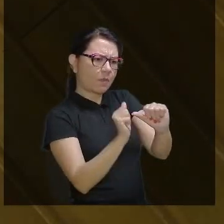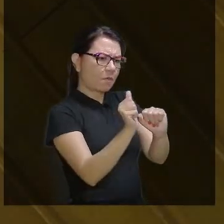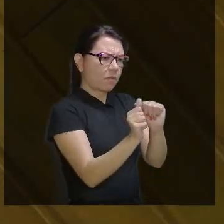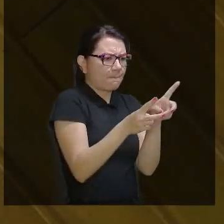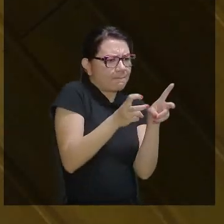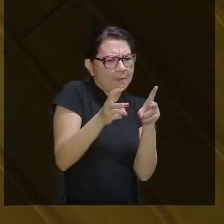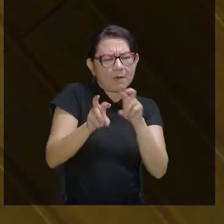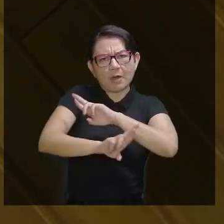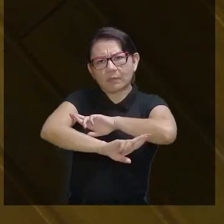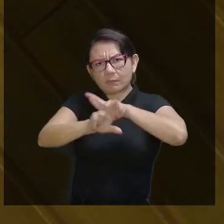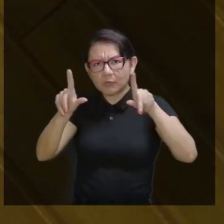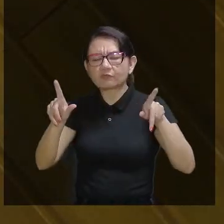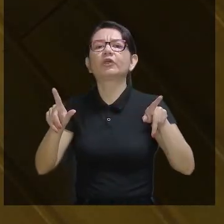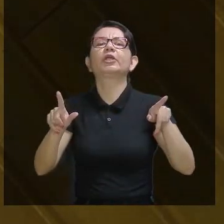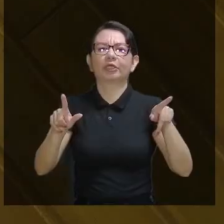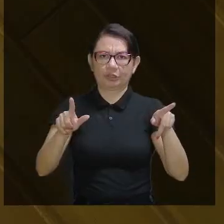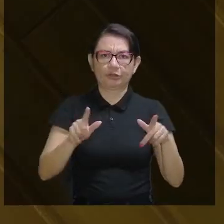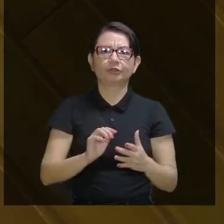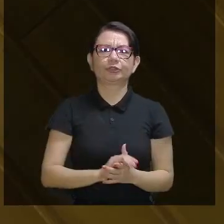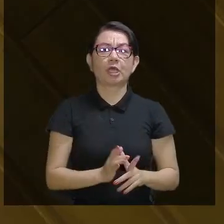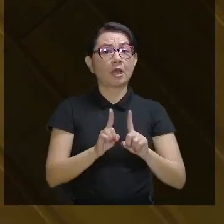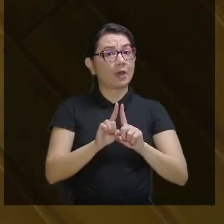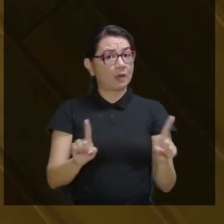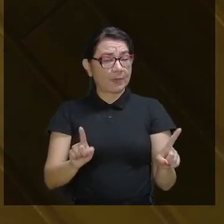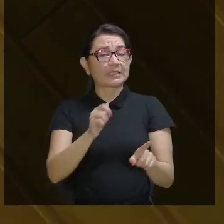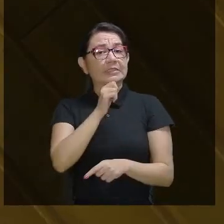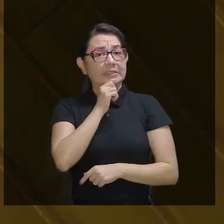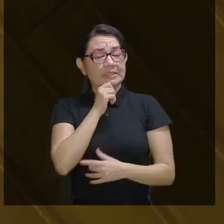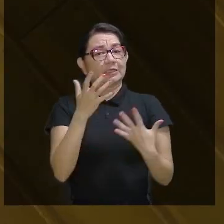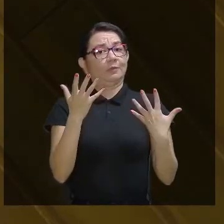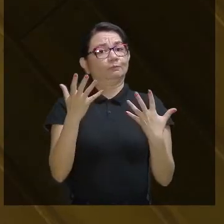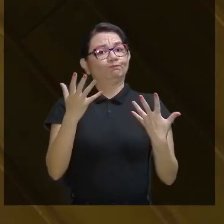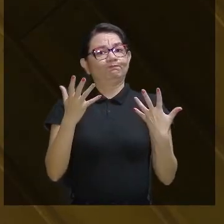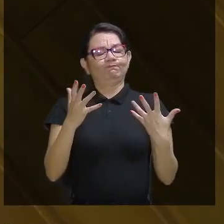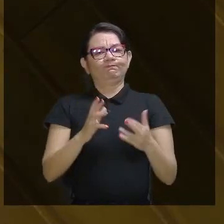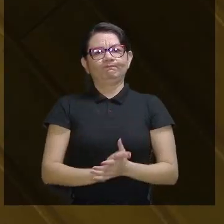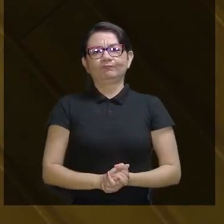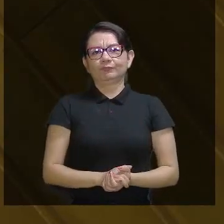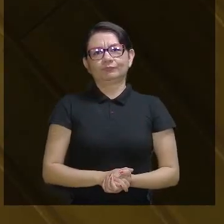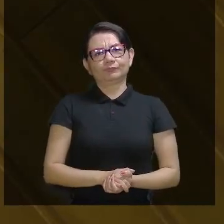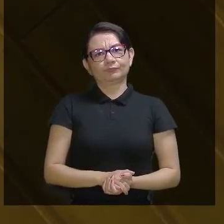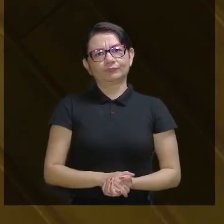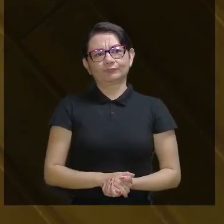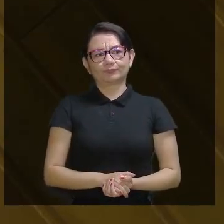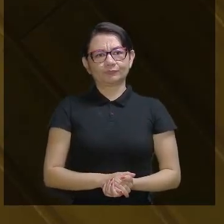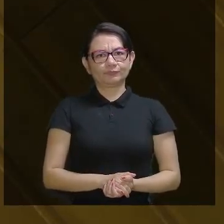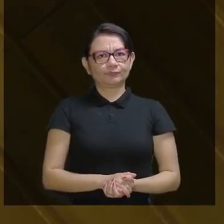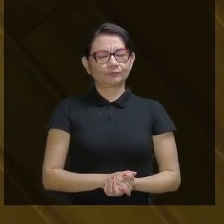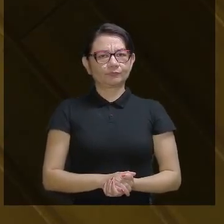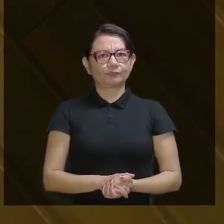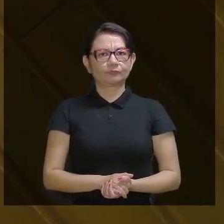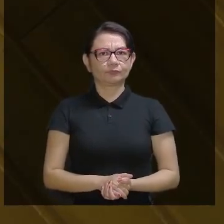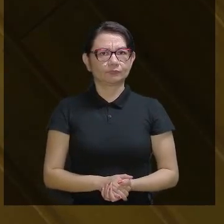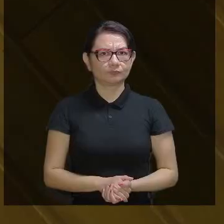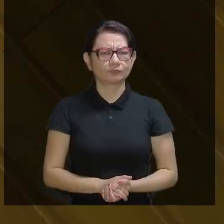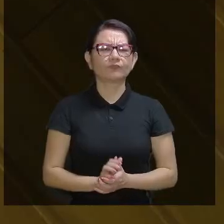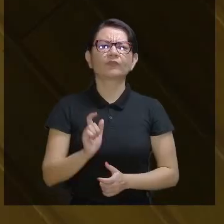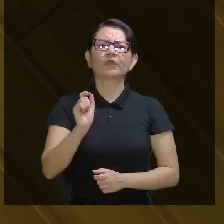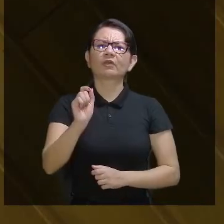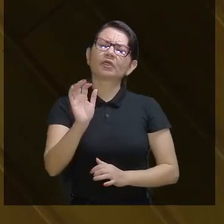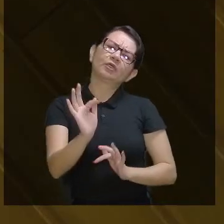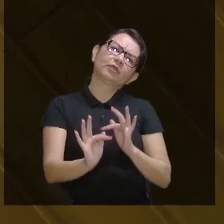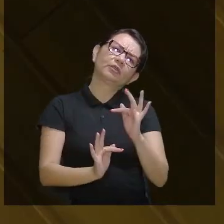olhos. Mas eu ainda tenho uma ansiedade muito grande na questão de que